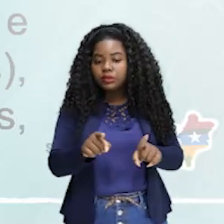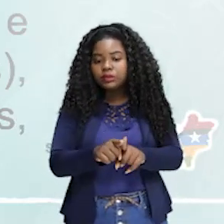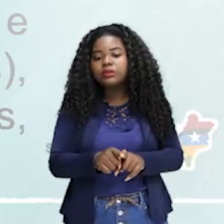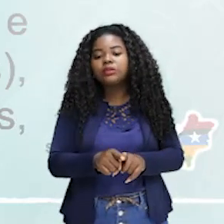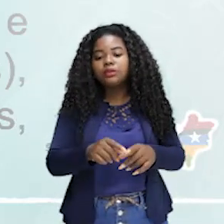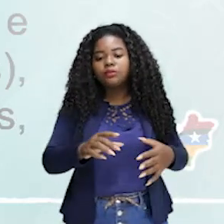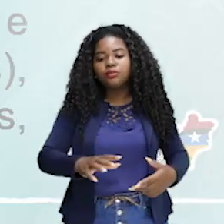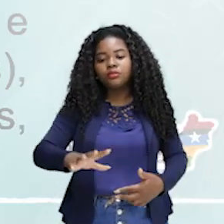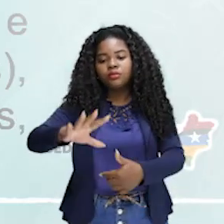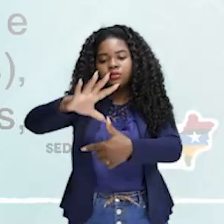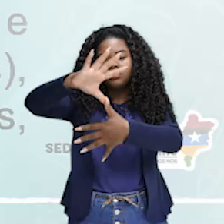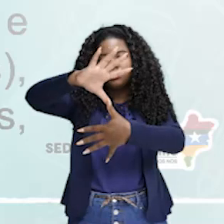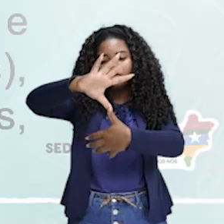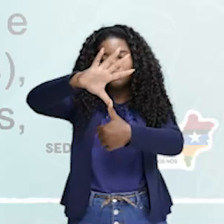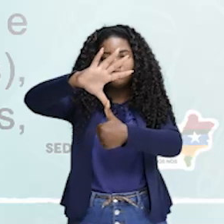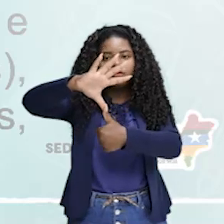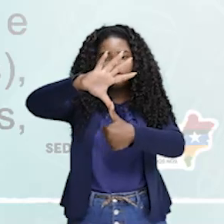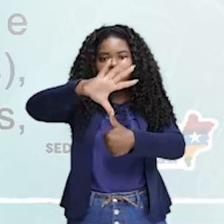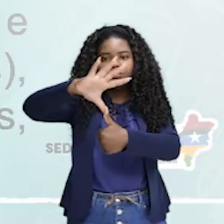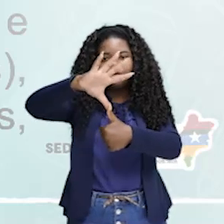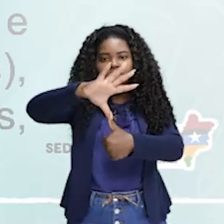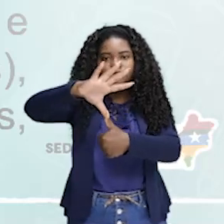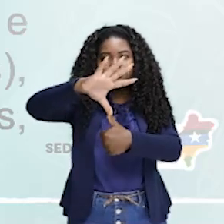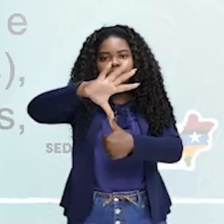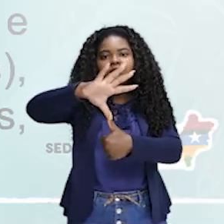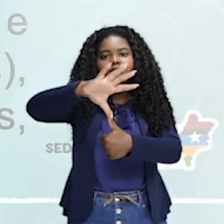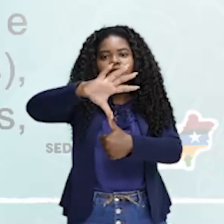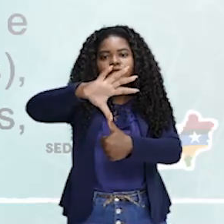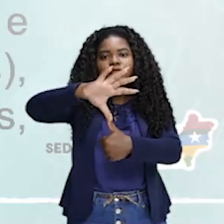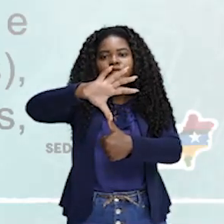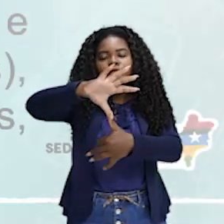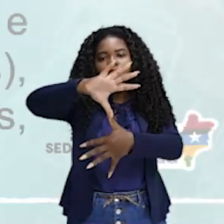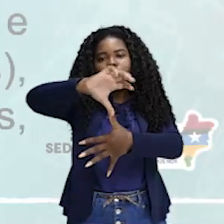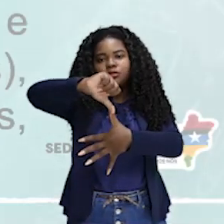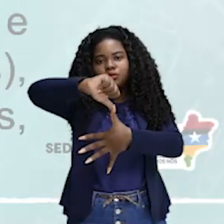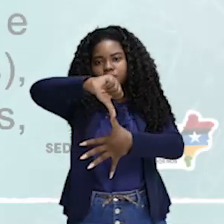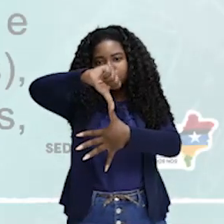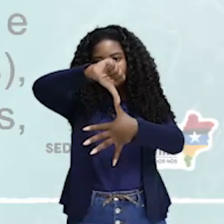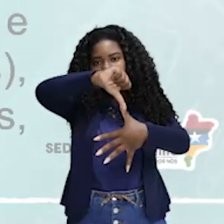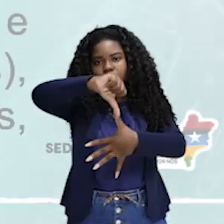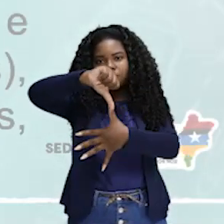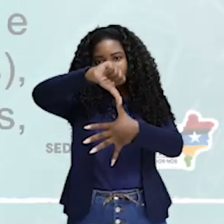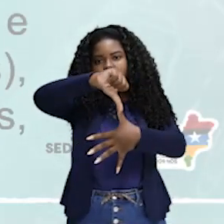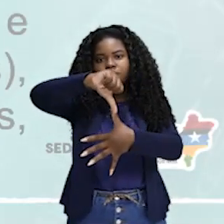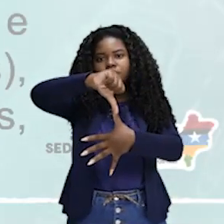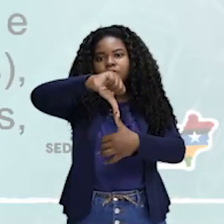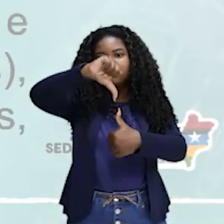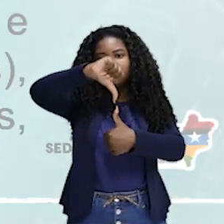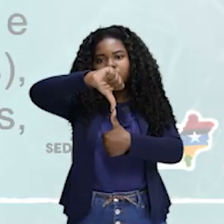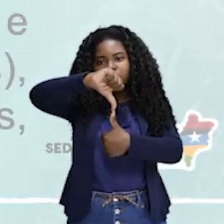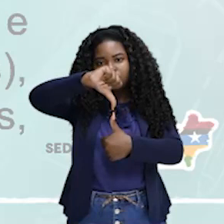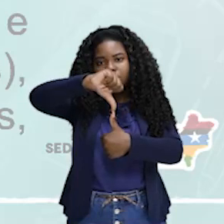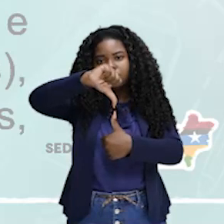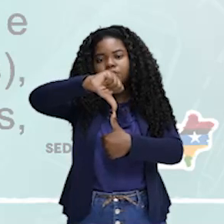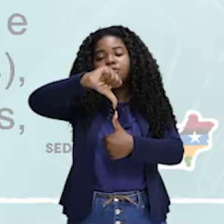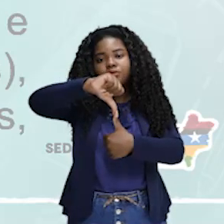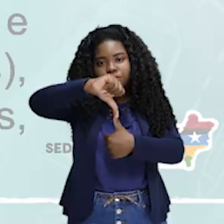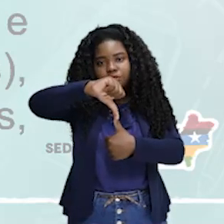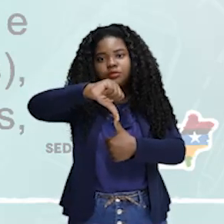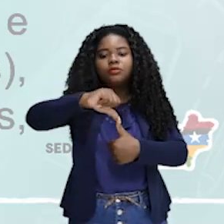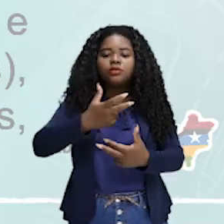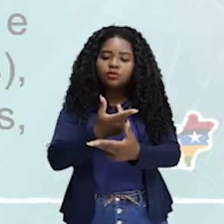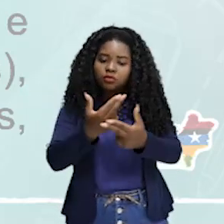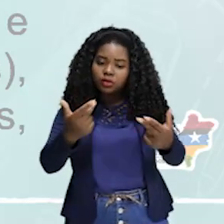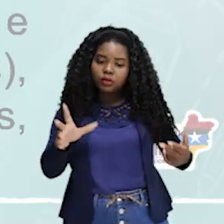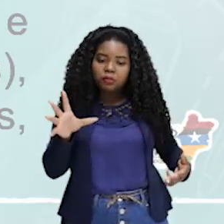do Sul, na América Central, na África, na Ásia, né, na Austrália. Apresenta uma das maiores biodiversidades do planeta. Né? A